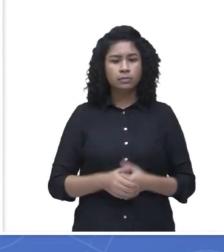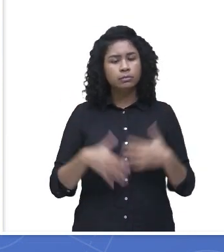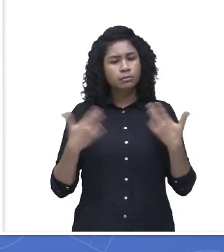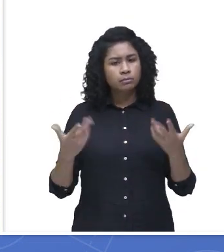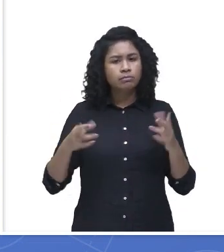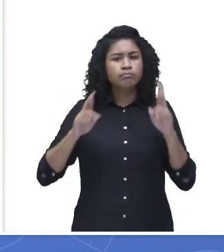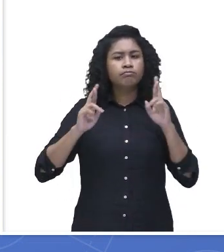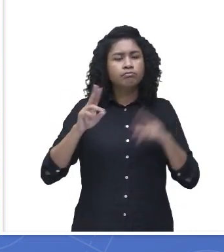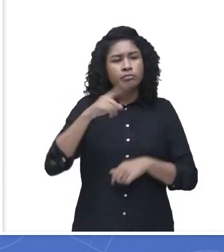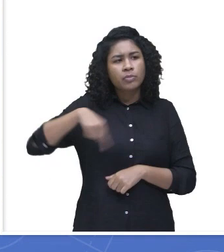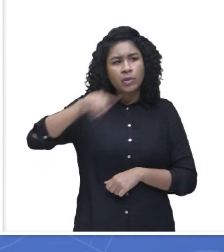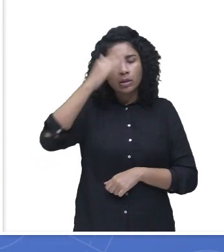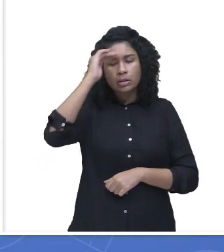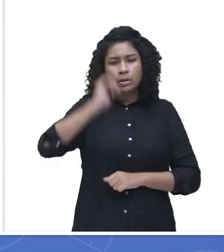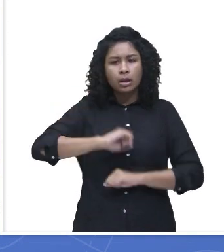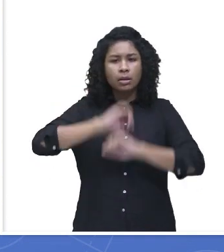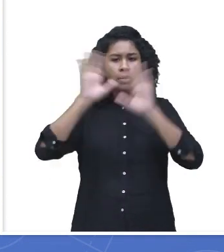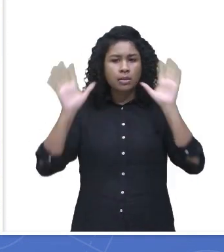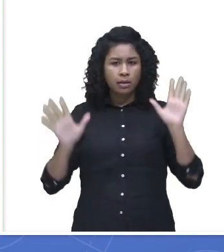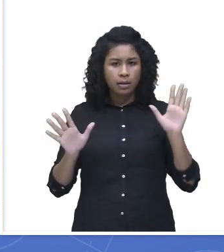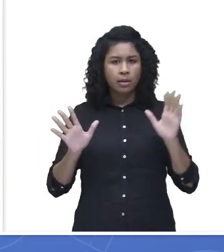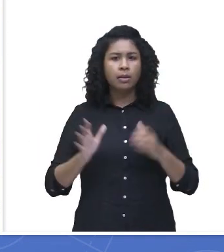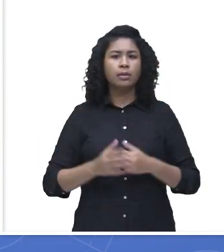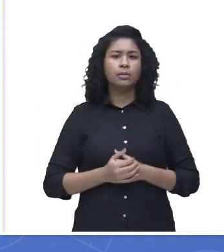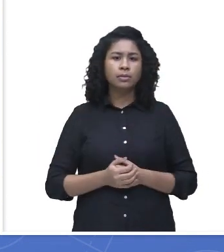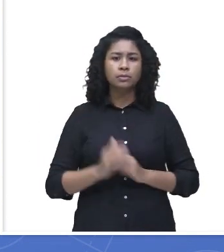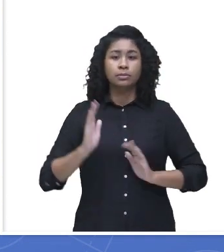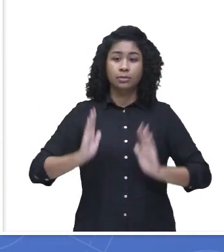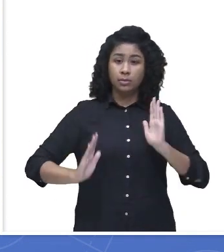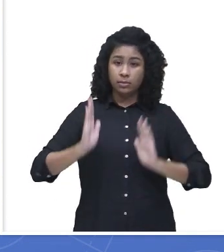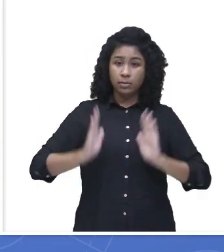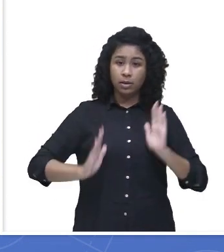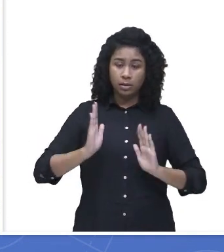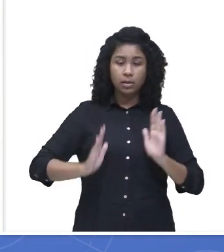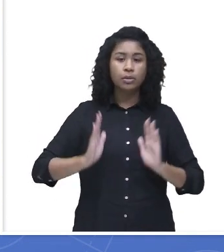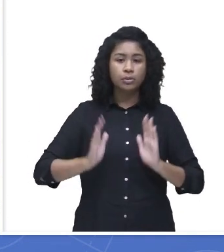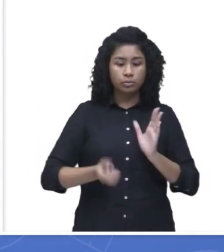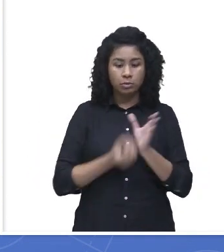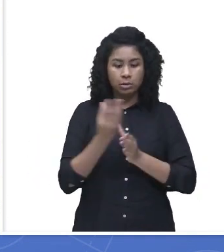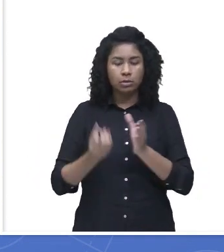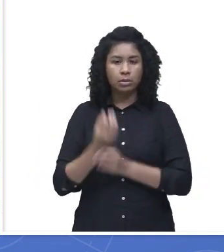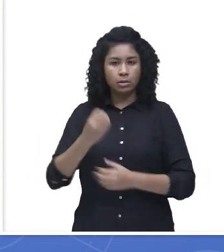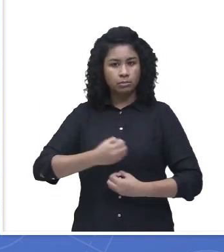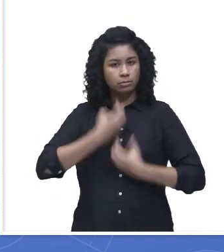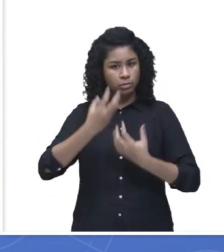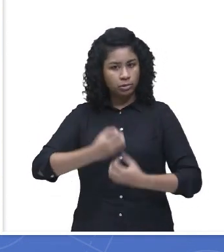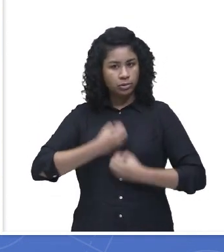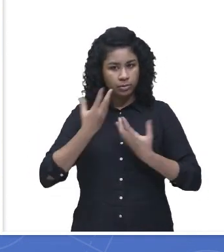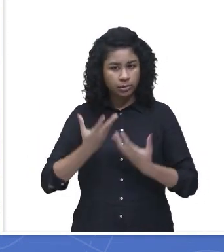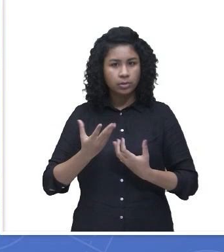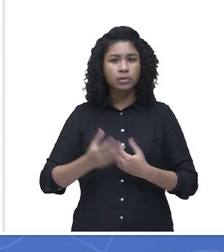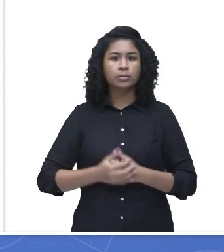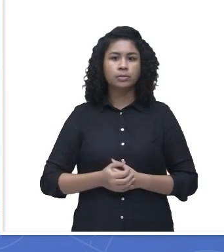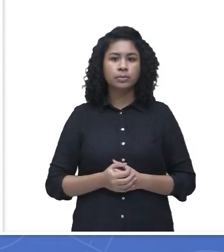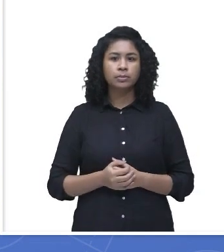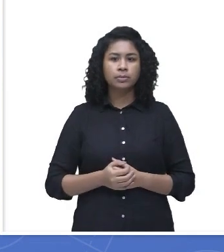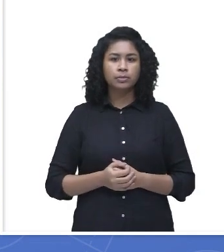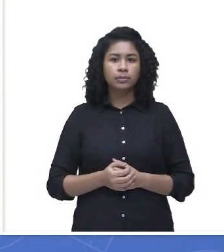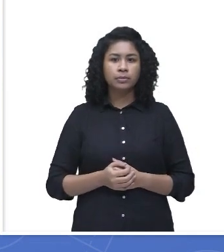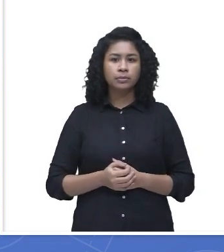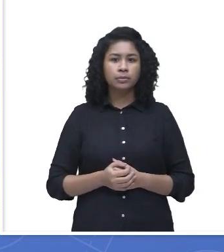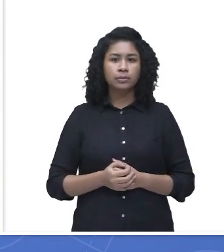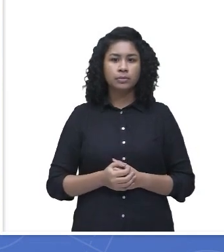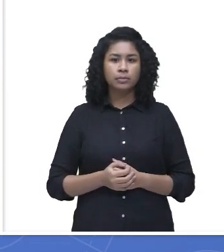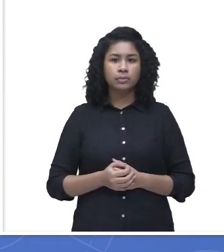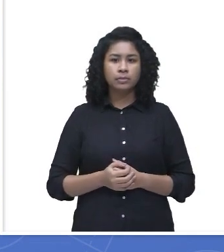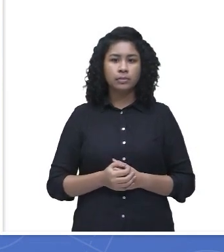tenham compreendido o Augusto dos Anjos, o período literário em que ele produziu, a sua produção literária. E com base nisso, a gente vai agora